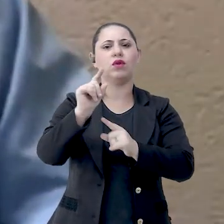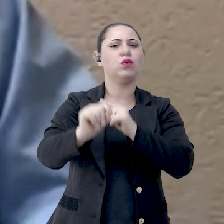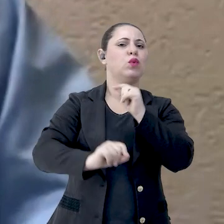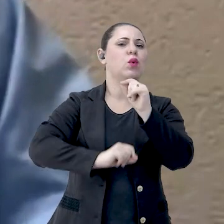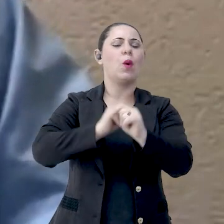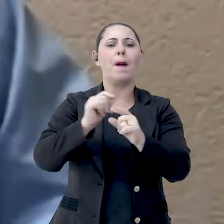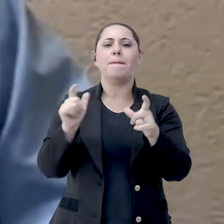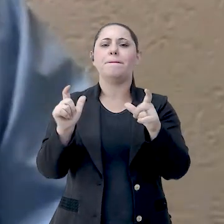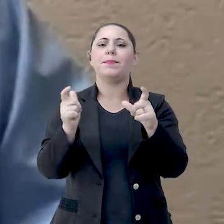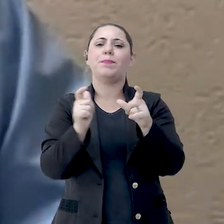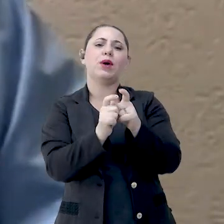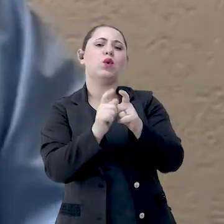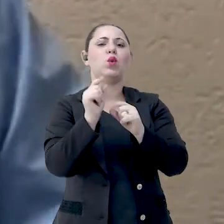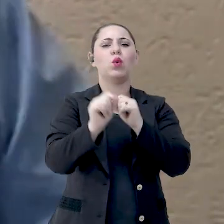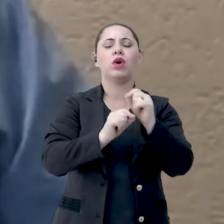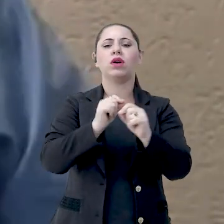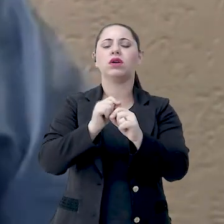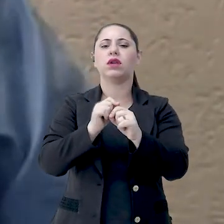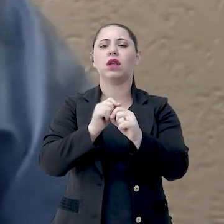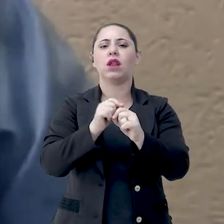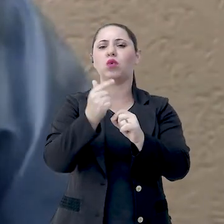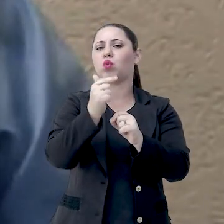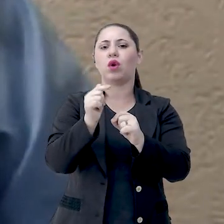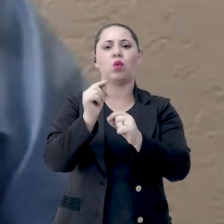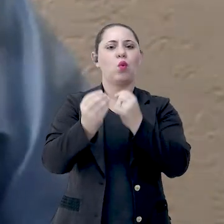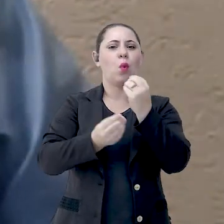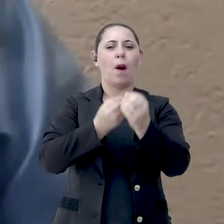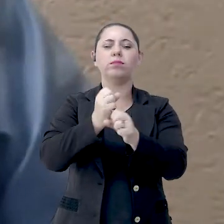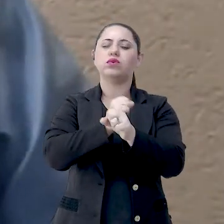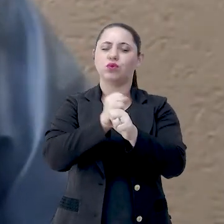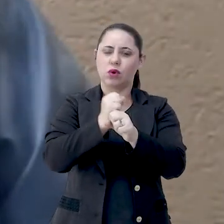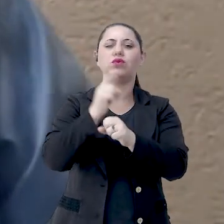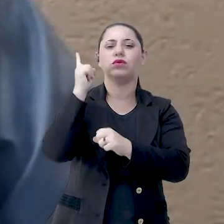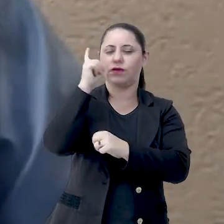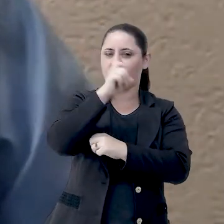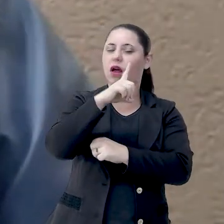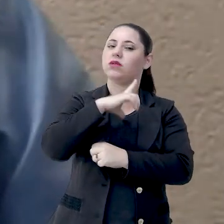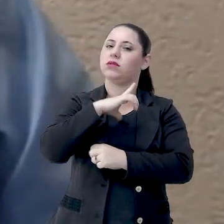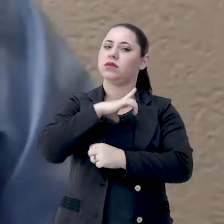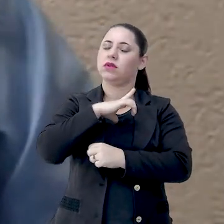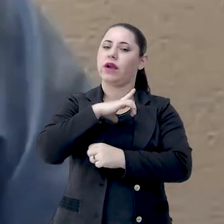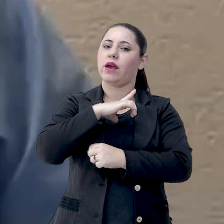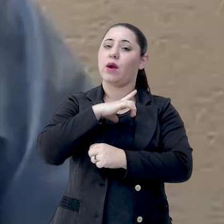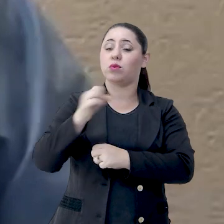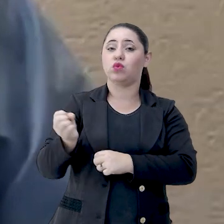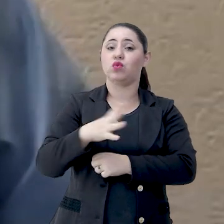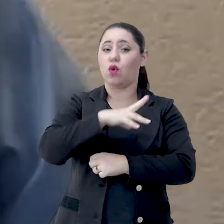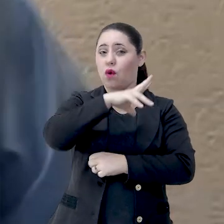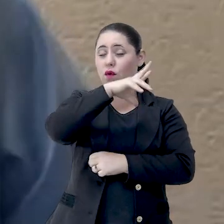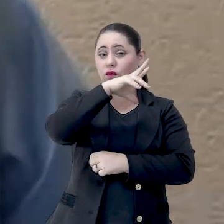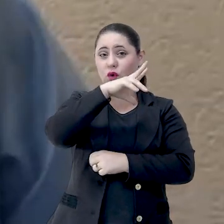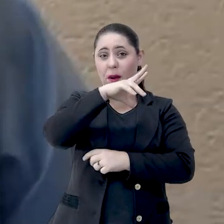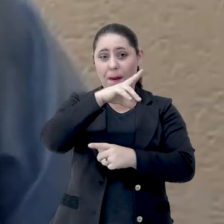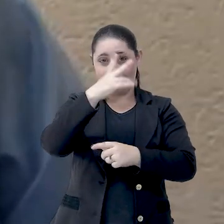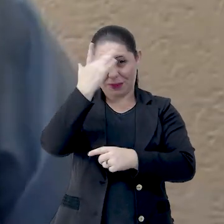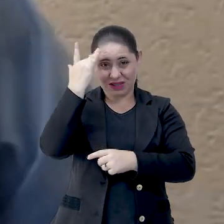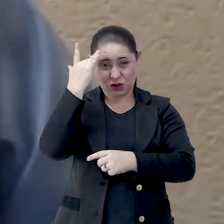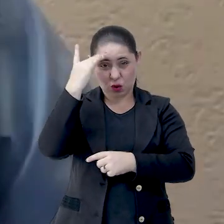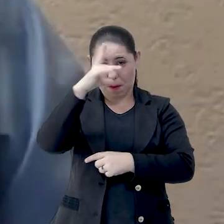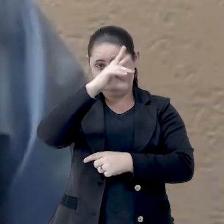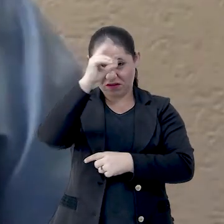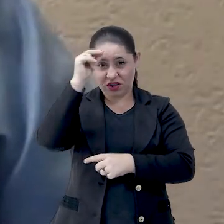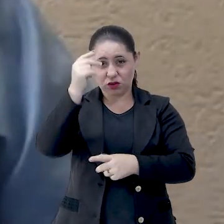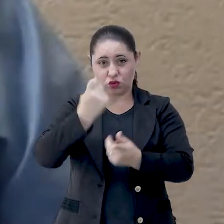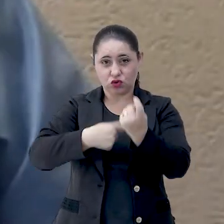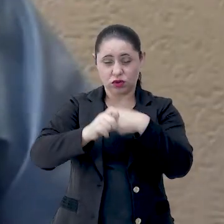os outros atendimentos aos poucos, e nós vamos ter, então, um ano de muita dificuldade para os novos gestores. Eles